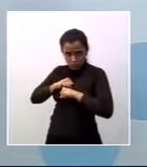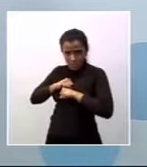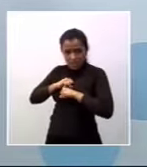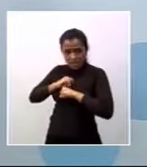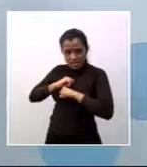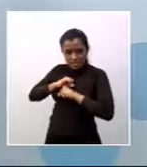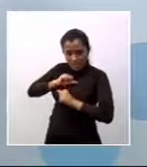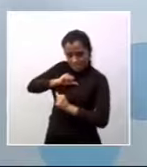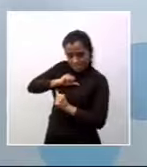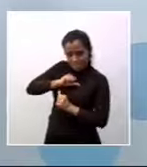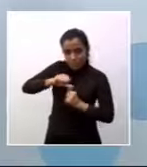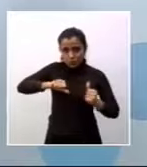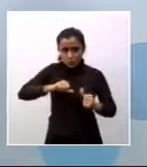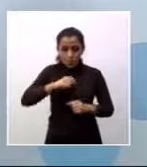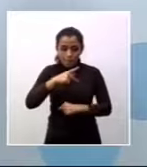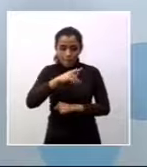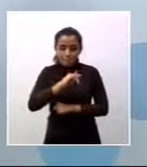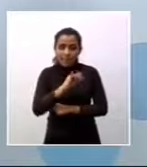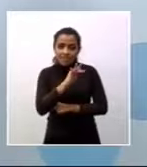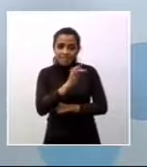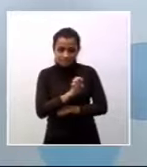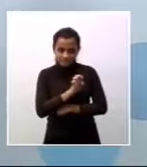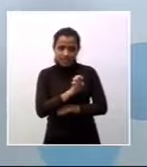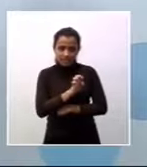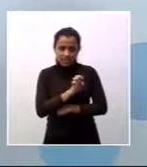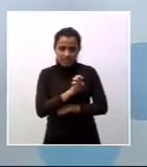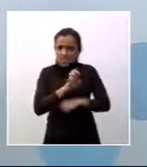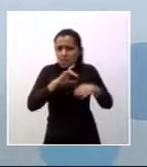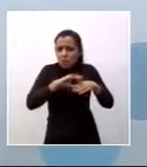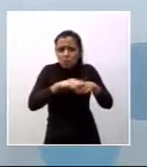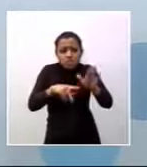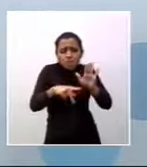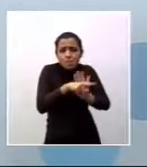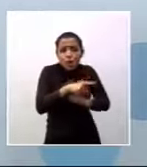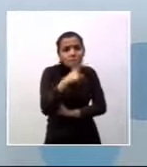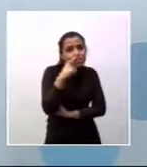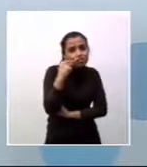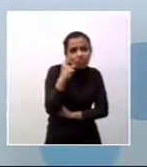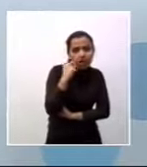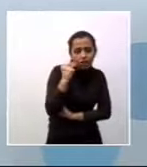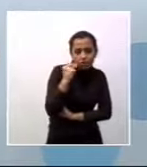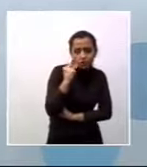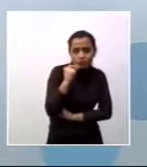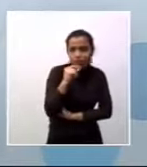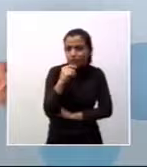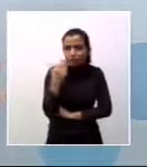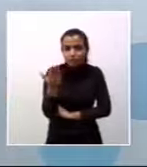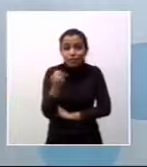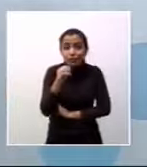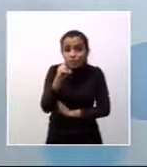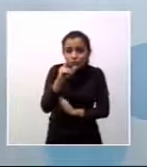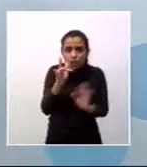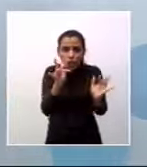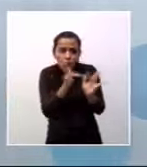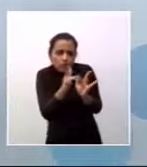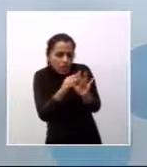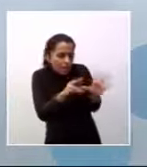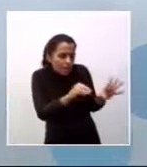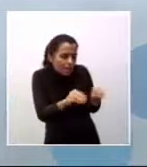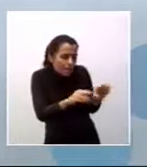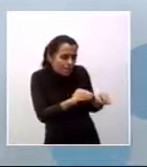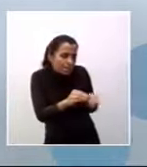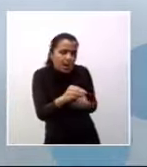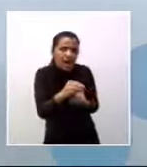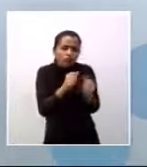acabou de virando uma doença opf os dados e já mandou isso só de gaza então diferente de você ter contato com seu gato